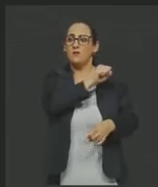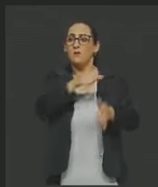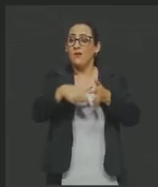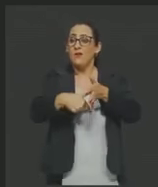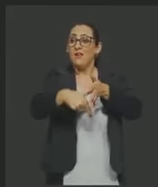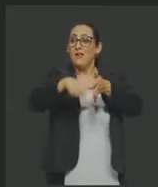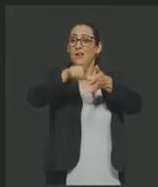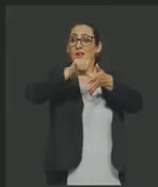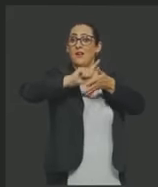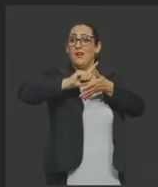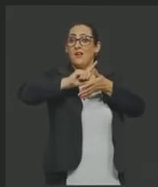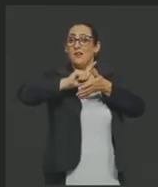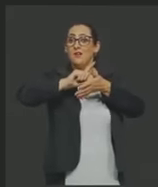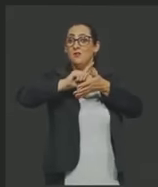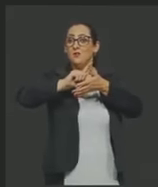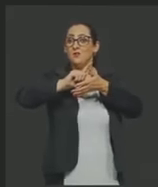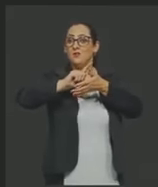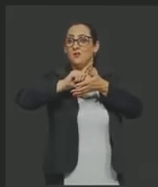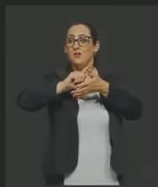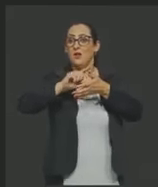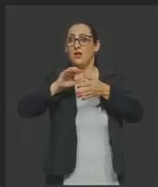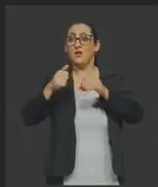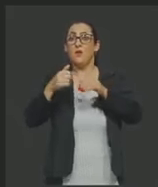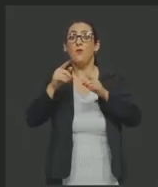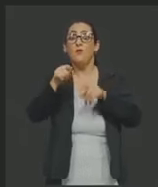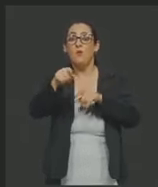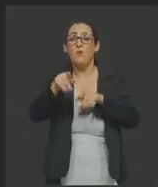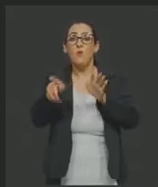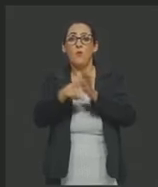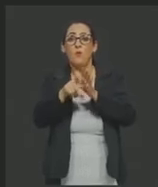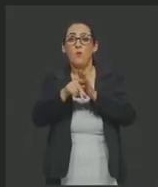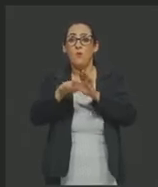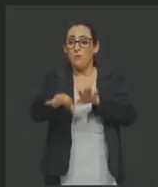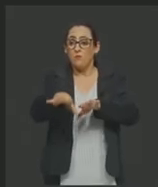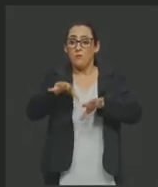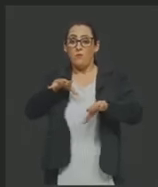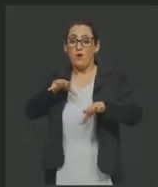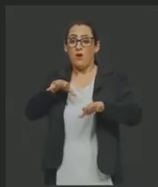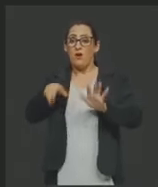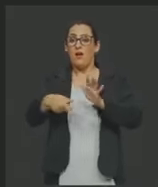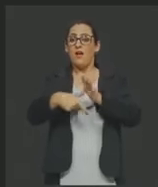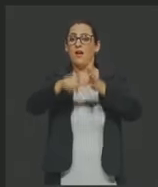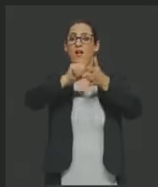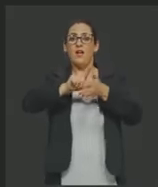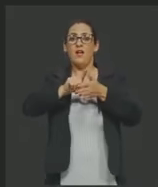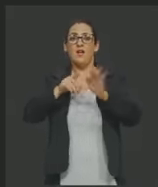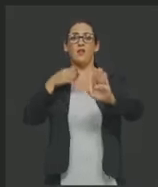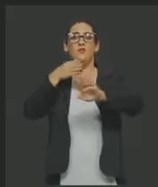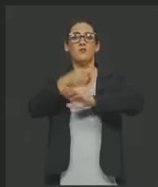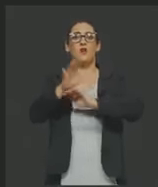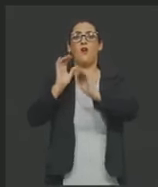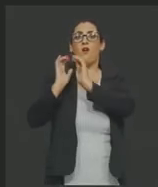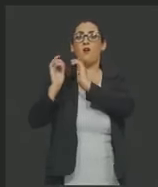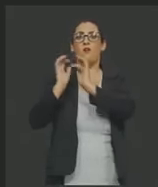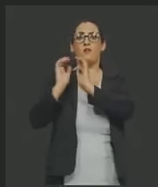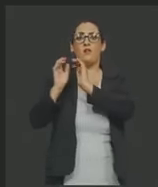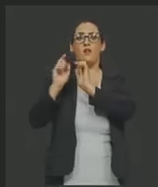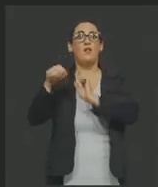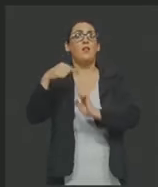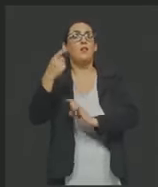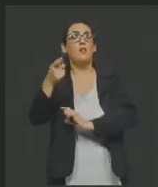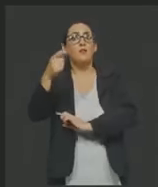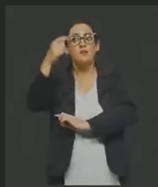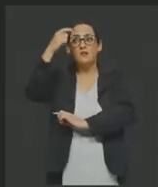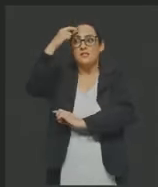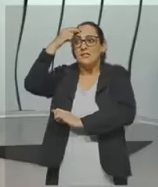antes de ir para o cérebro. Então você tira a mão antes daquela resposta, daquela mensagem chegar ao cérebro, depois que você toma consciência